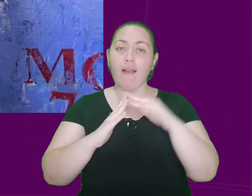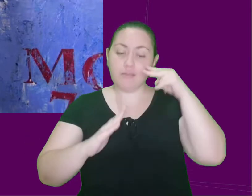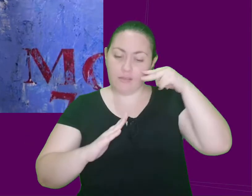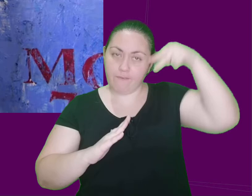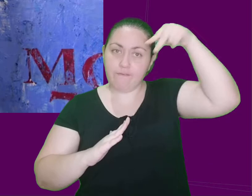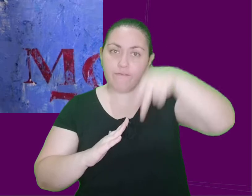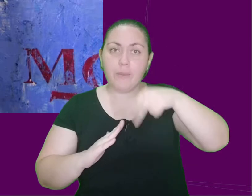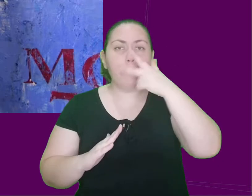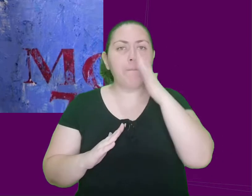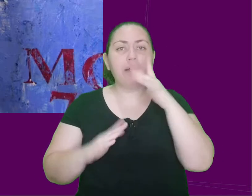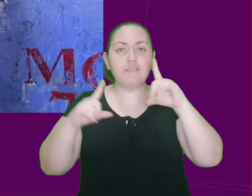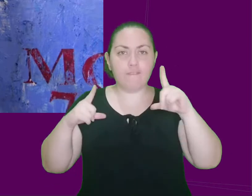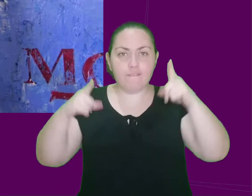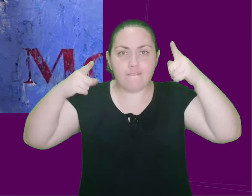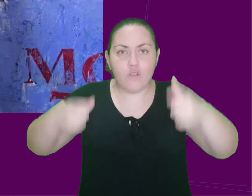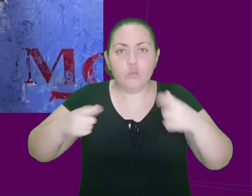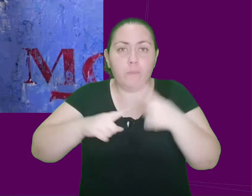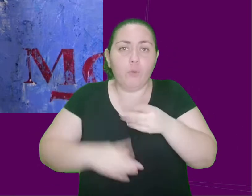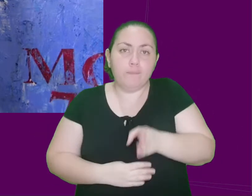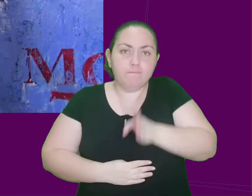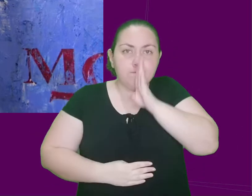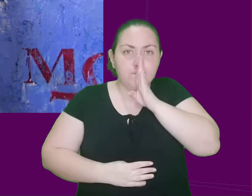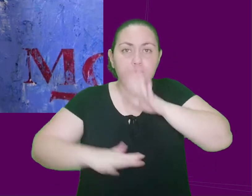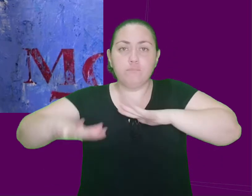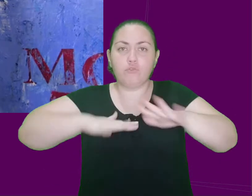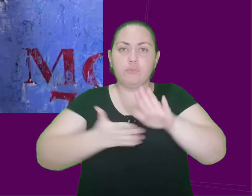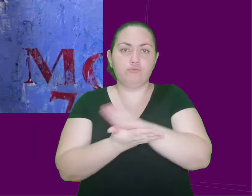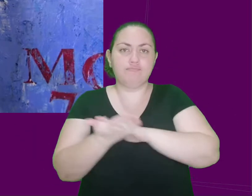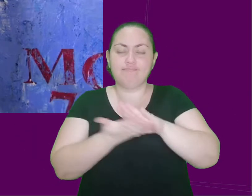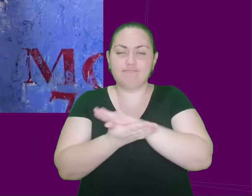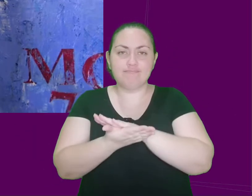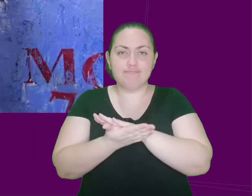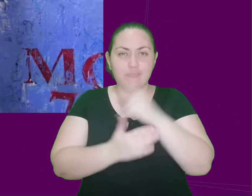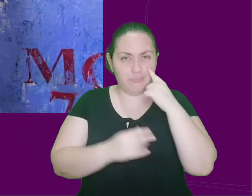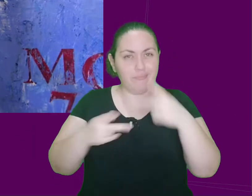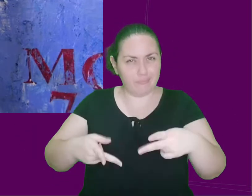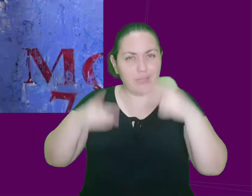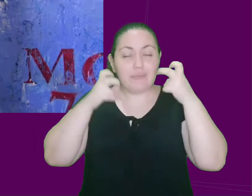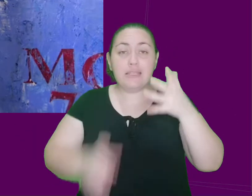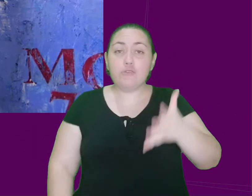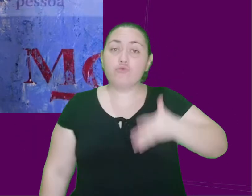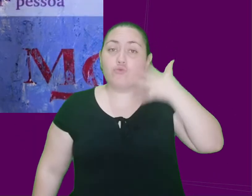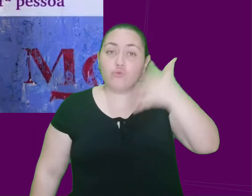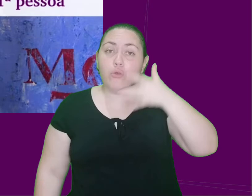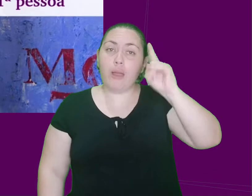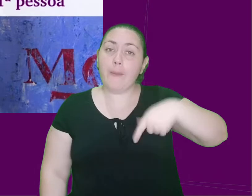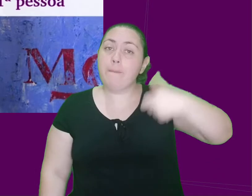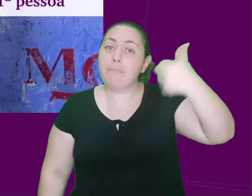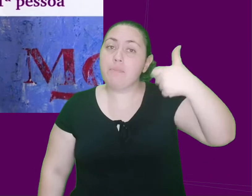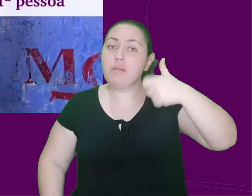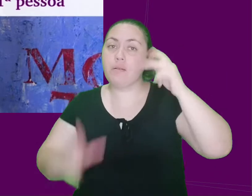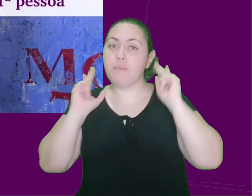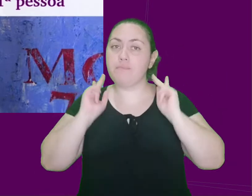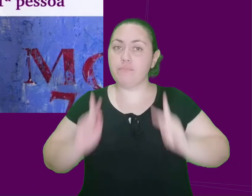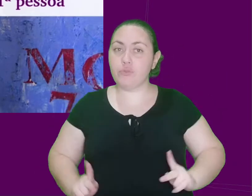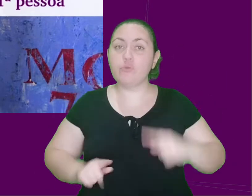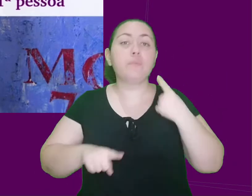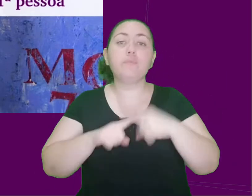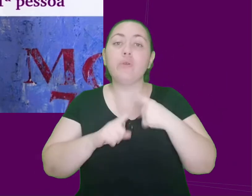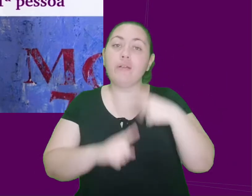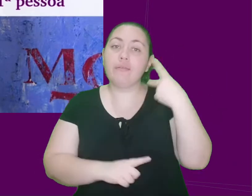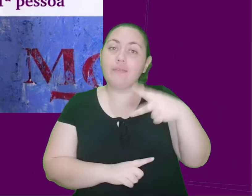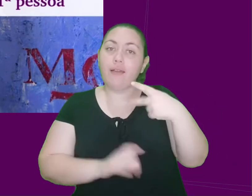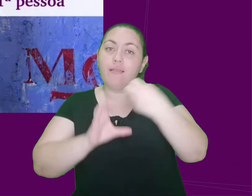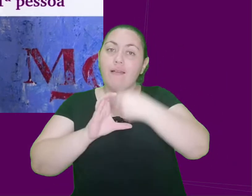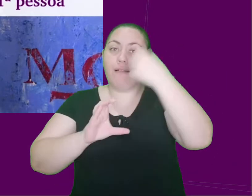um registro fotográfico, pela imobilidade da cena. Grifo que a narrativa apresenta o discurso em primeira pessoa